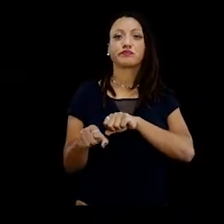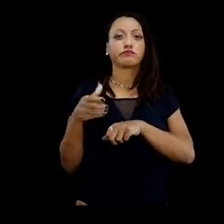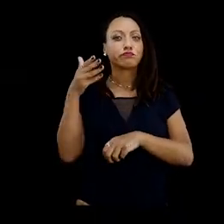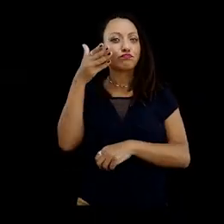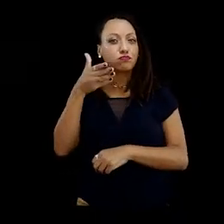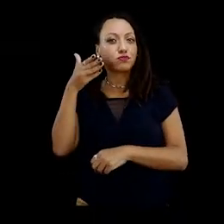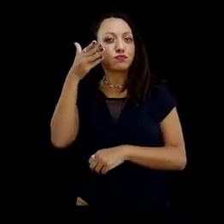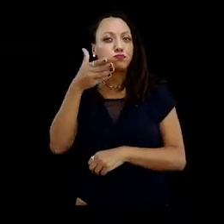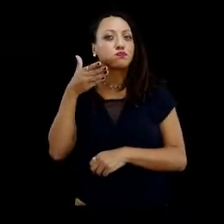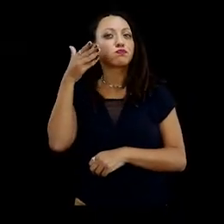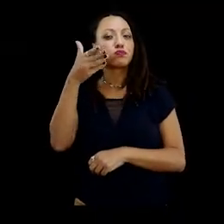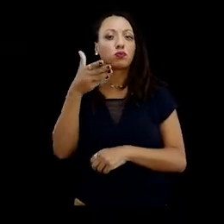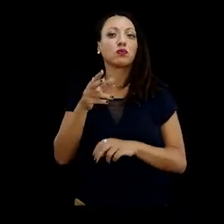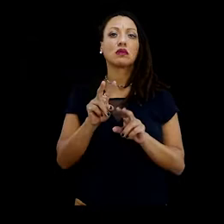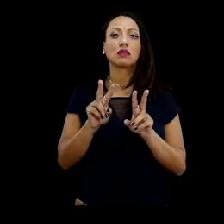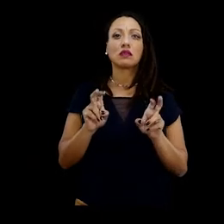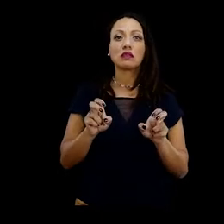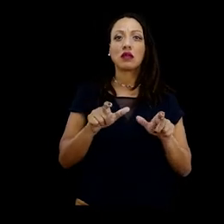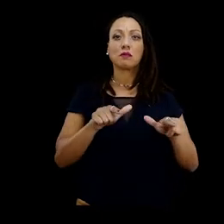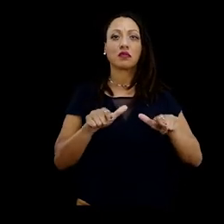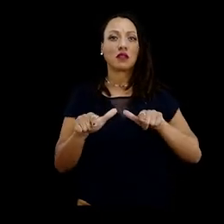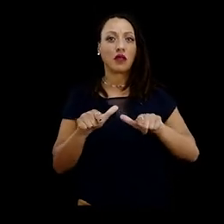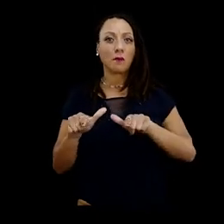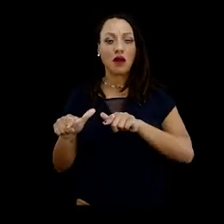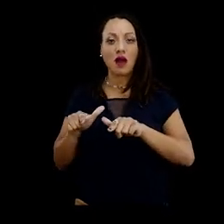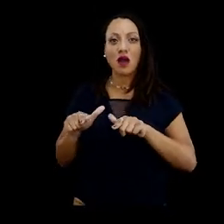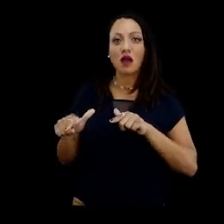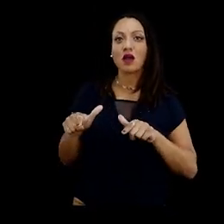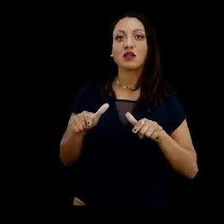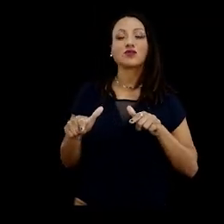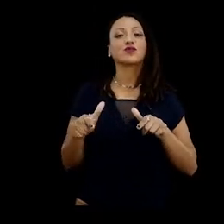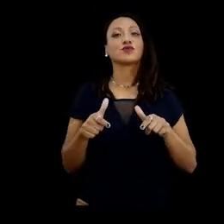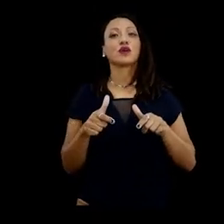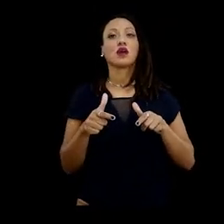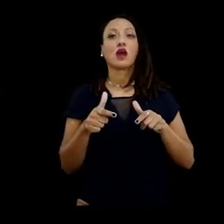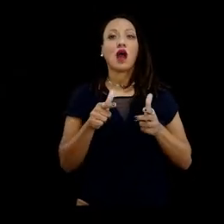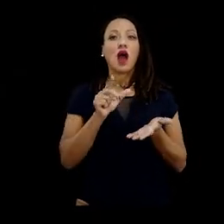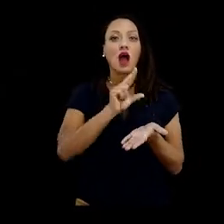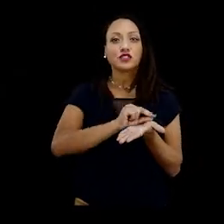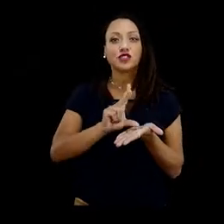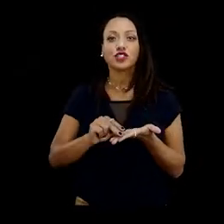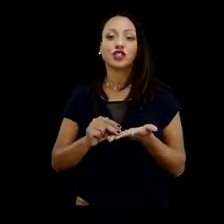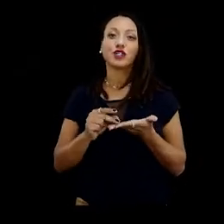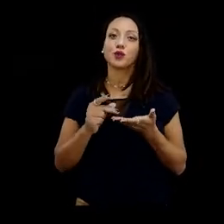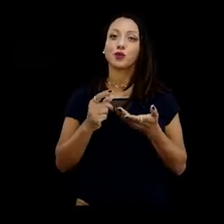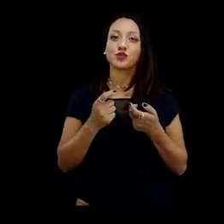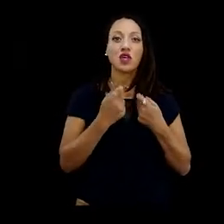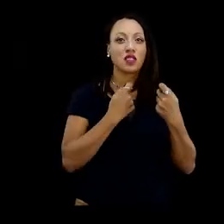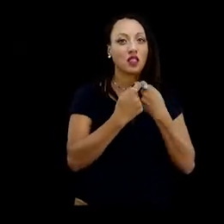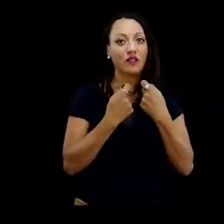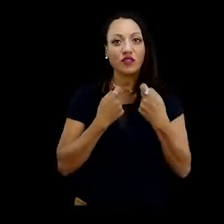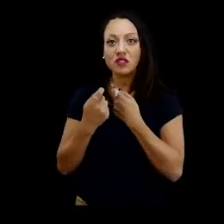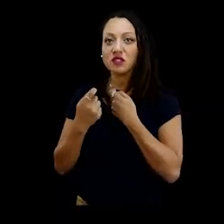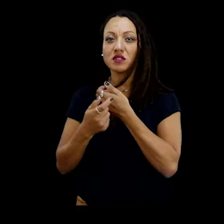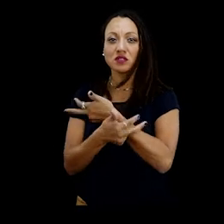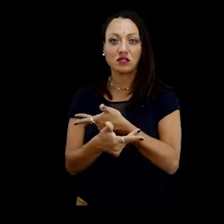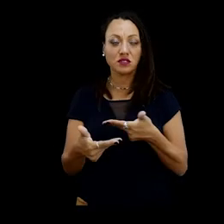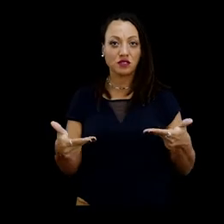formação, e sobre o que eu tenho falado muito em trabalho já, em livros, em artigos, em